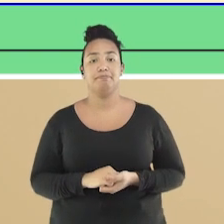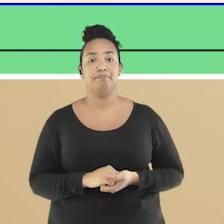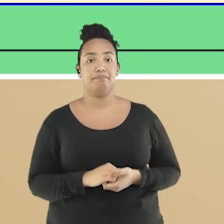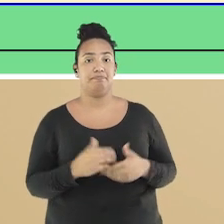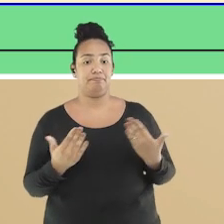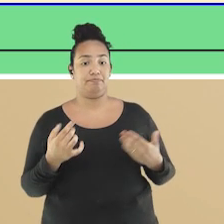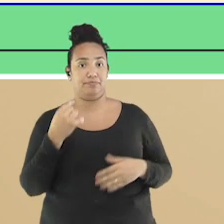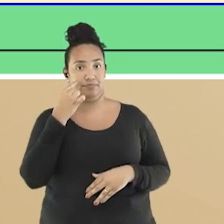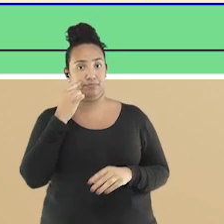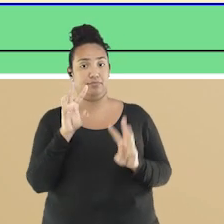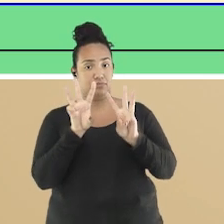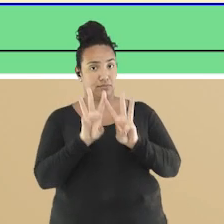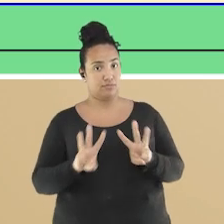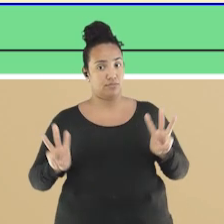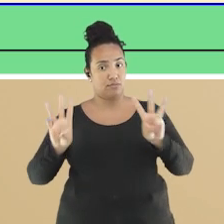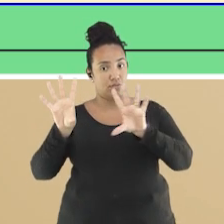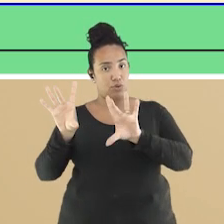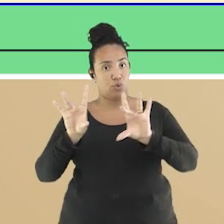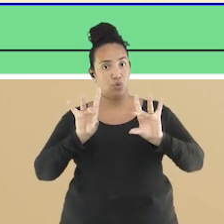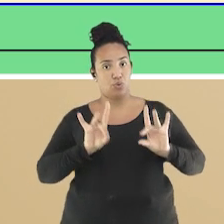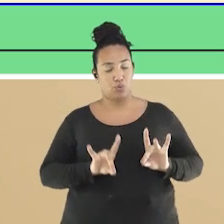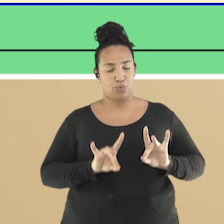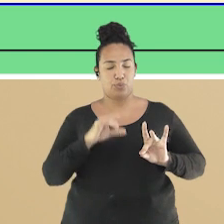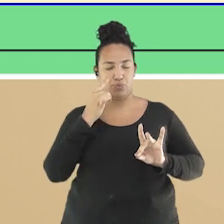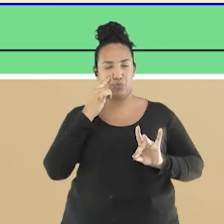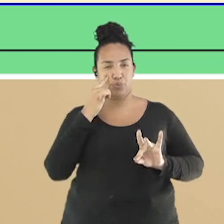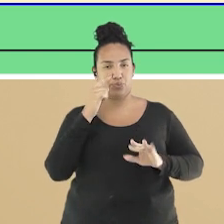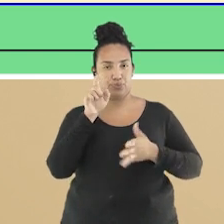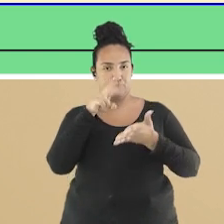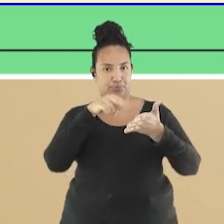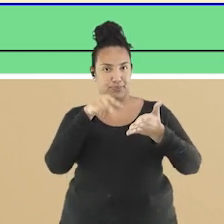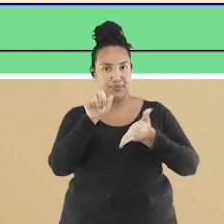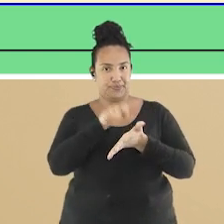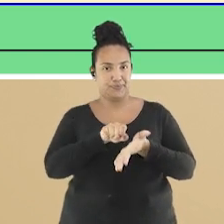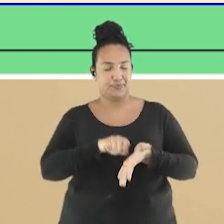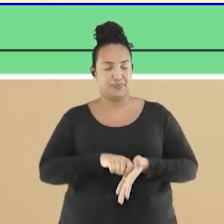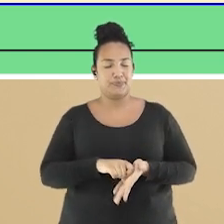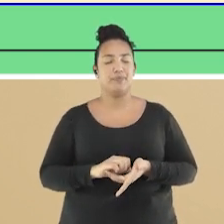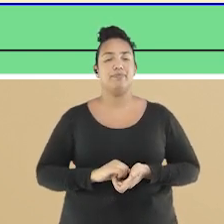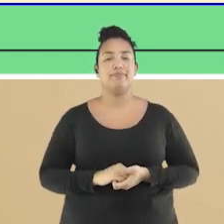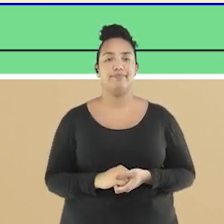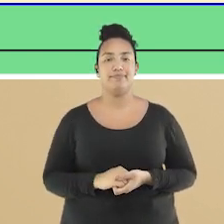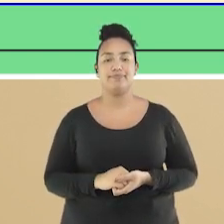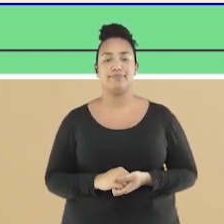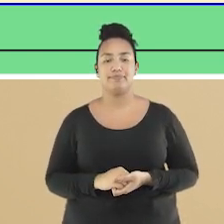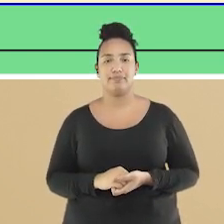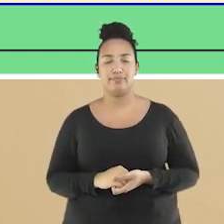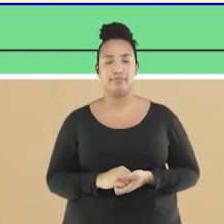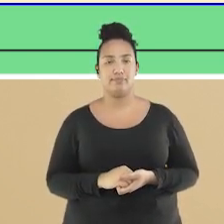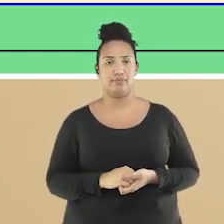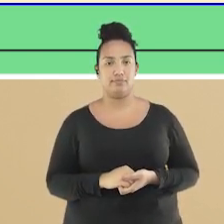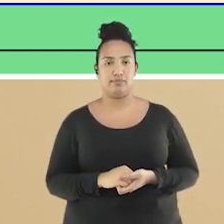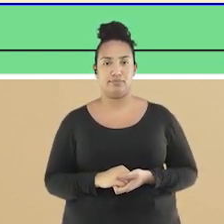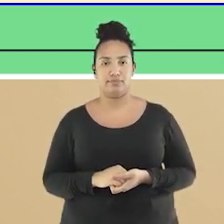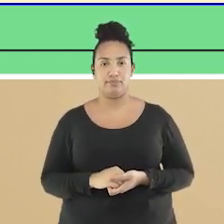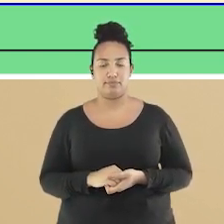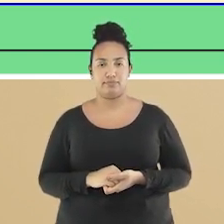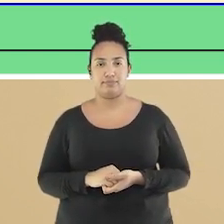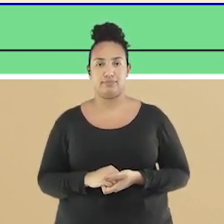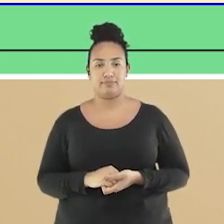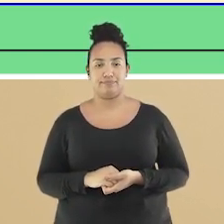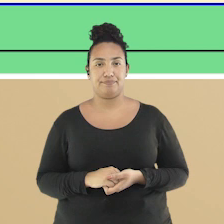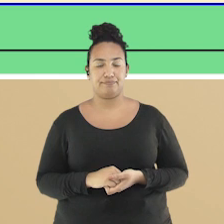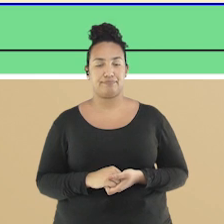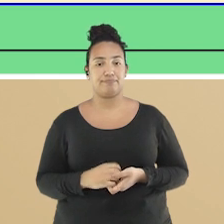Pequena descrição retirada do site history.com. Labor Day, an annual celebration of workers and their